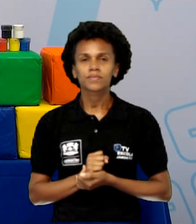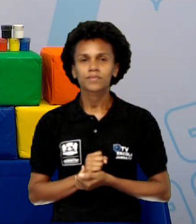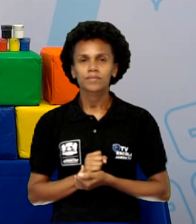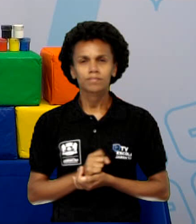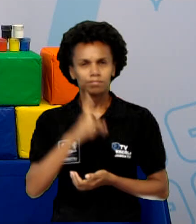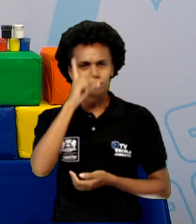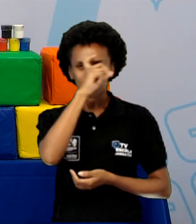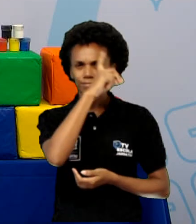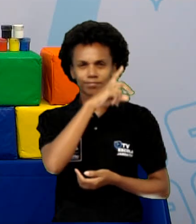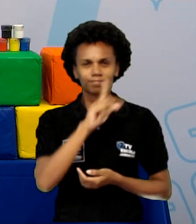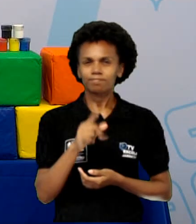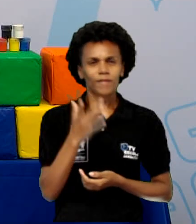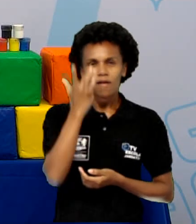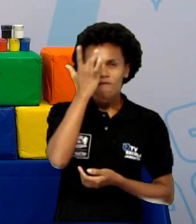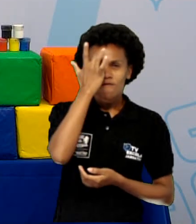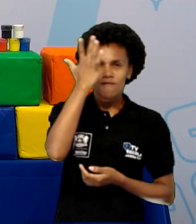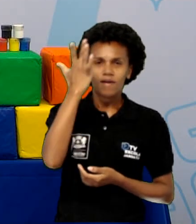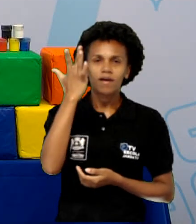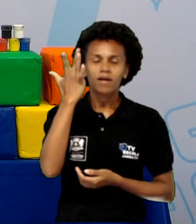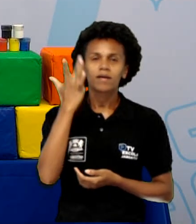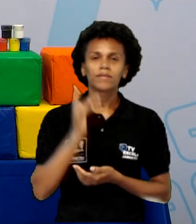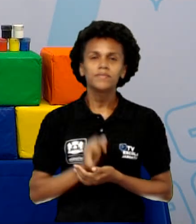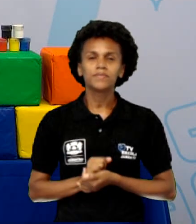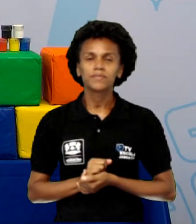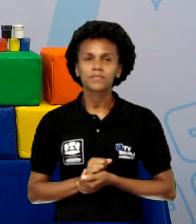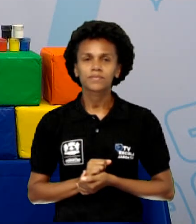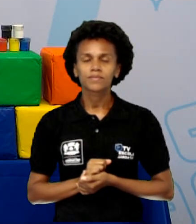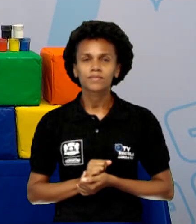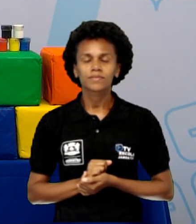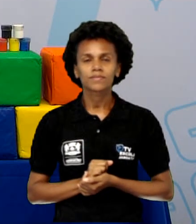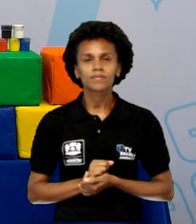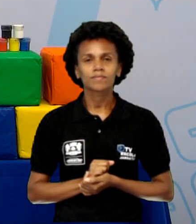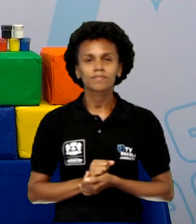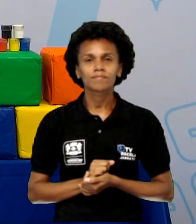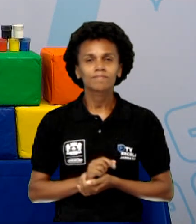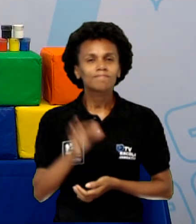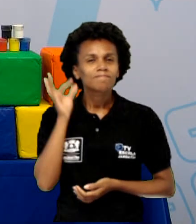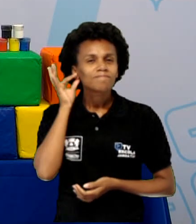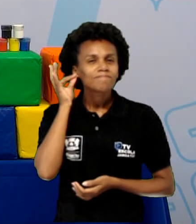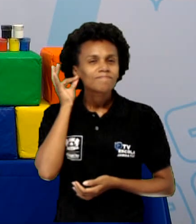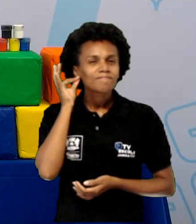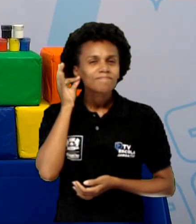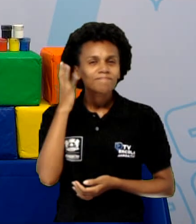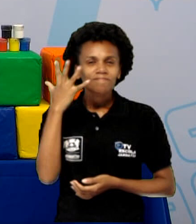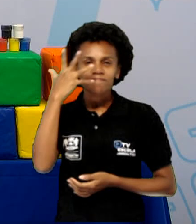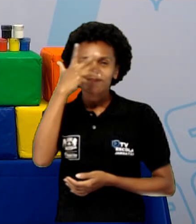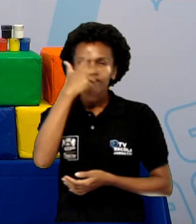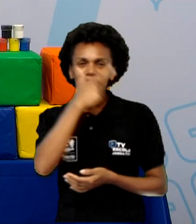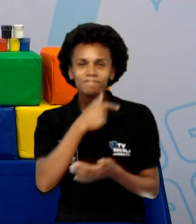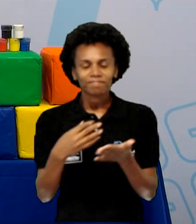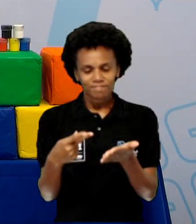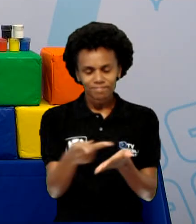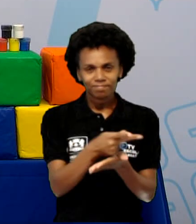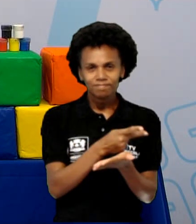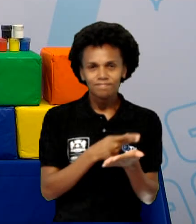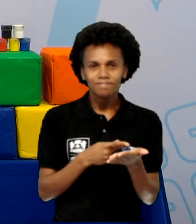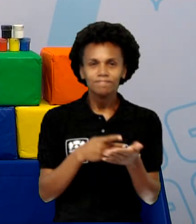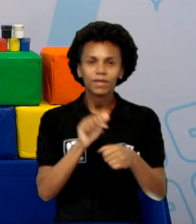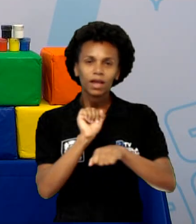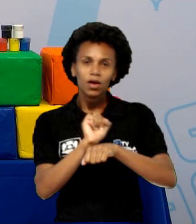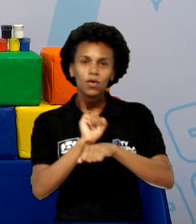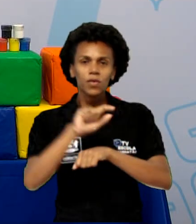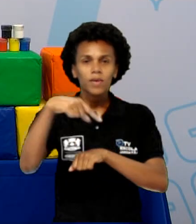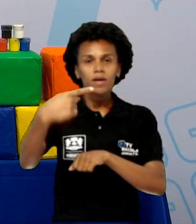aí o papelzinho, o pratinho de vocês e façam, caprichem no desenho, façam uma gravura bem bonita. E eu espero vocês